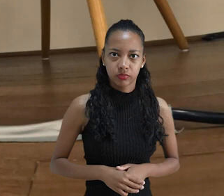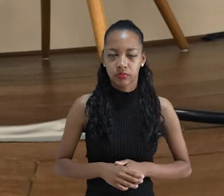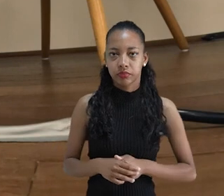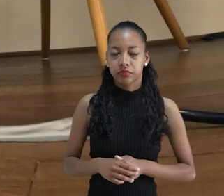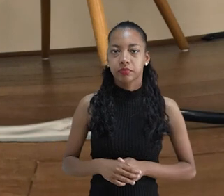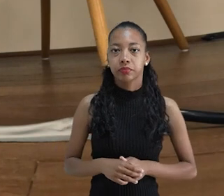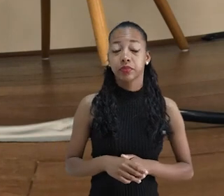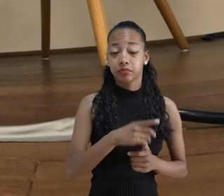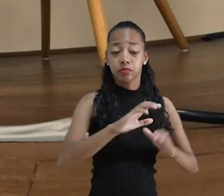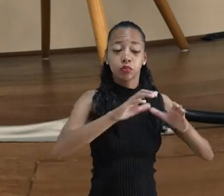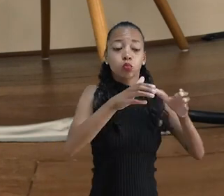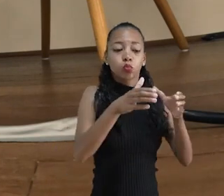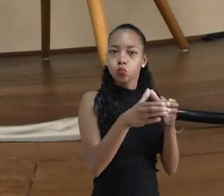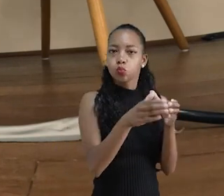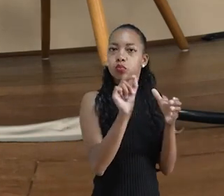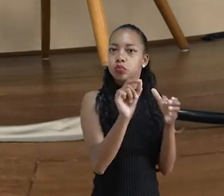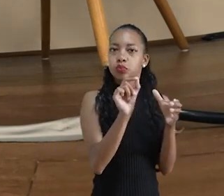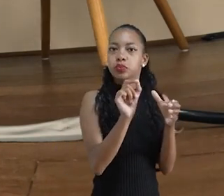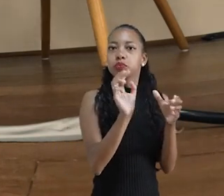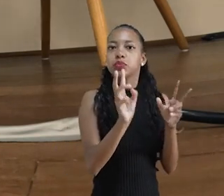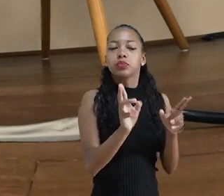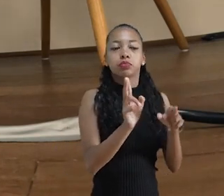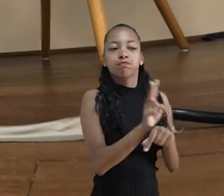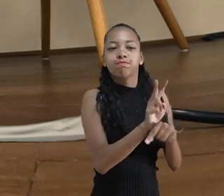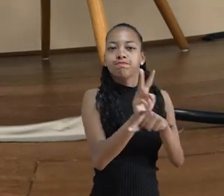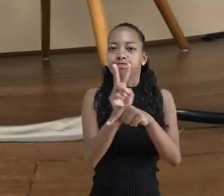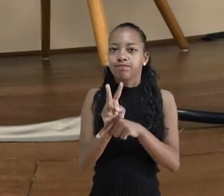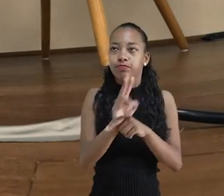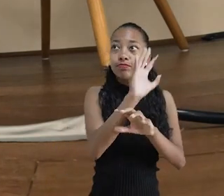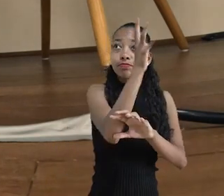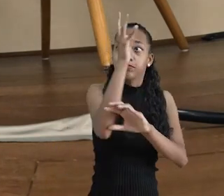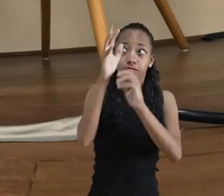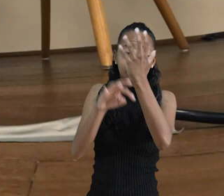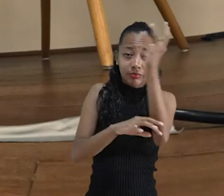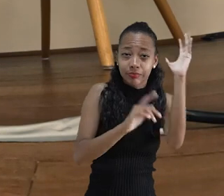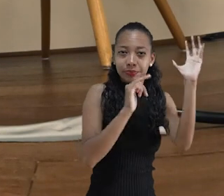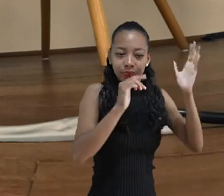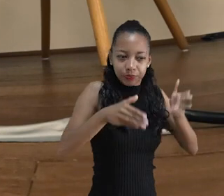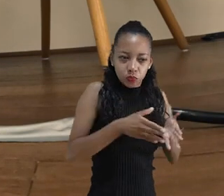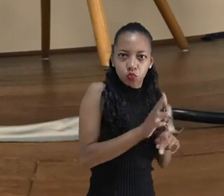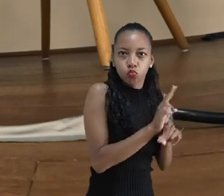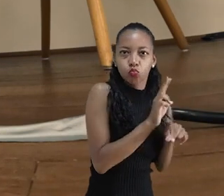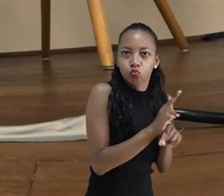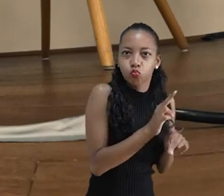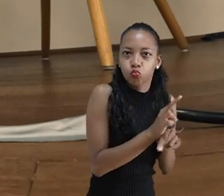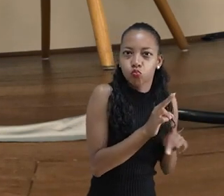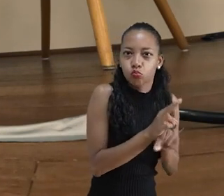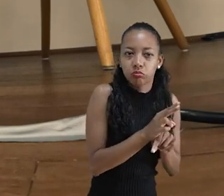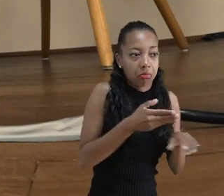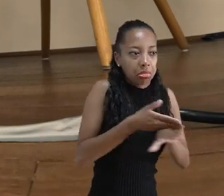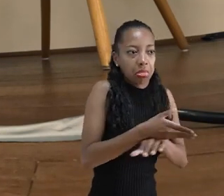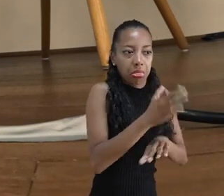área de Proteção Ambiental ela sofre diversas ameaças desde que ela foi criada Ela já foi criada